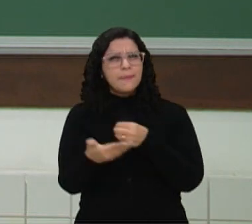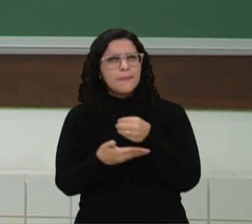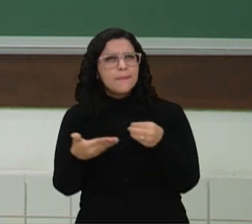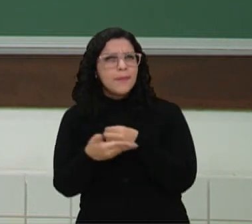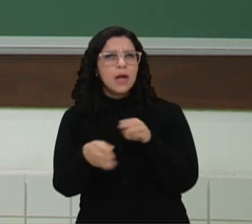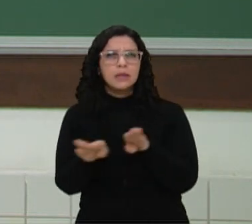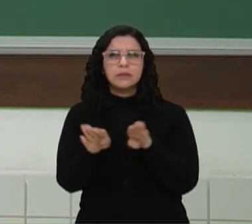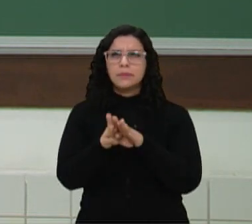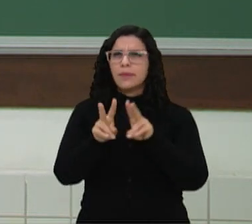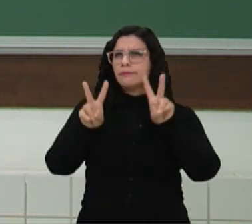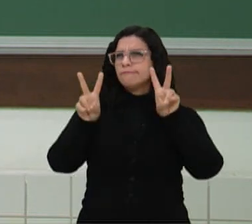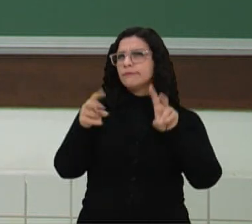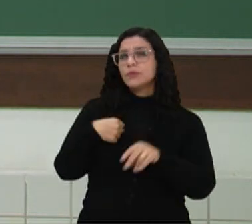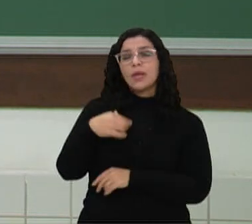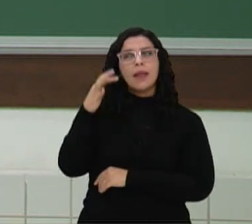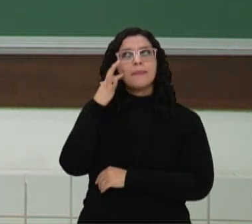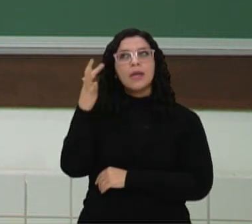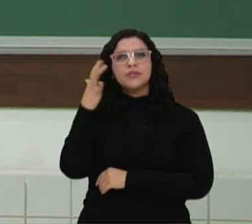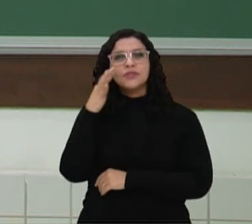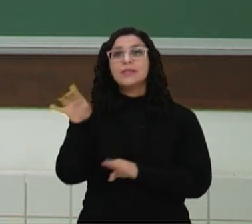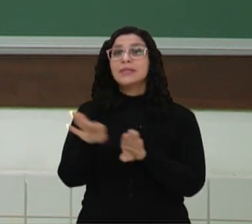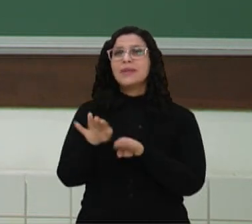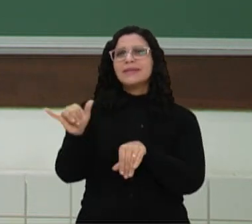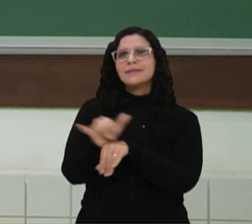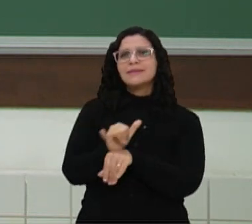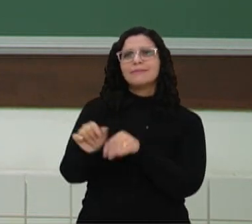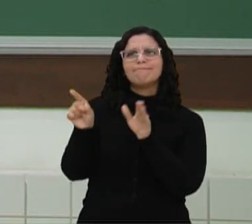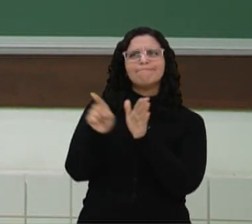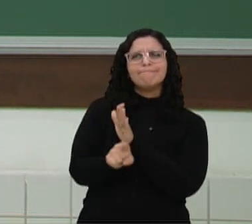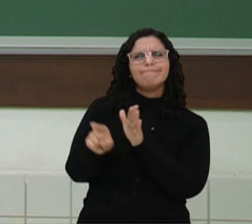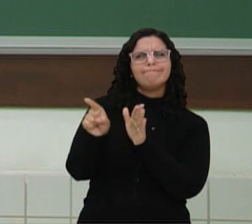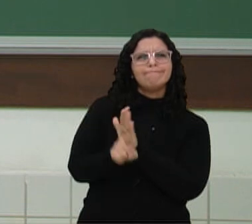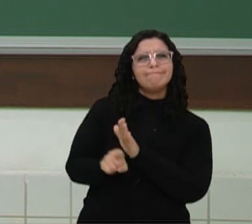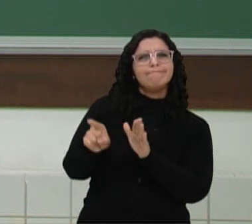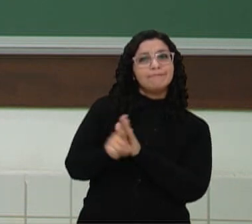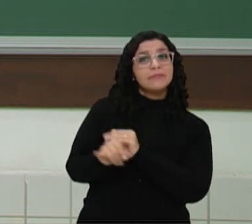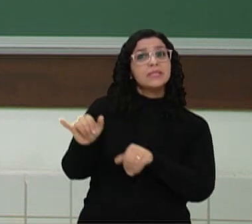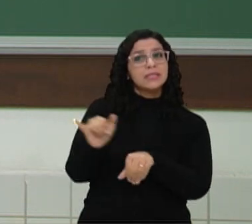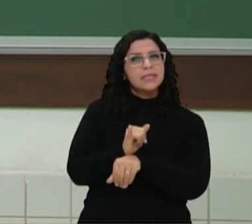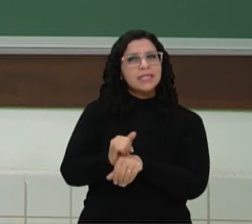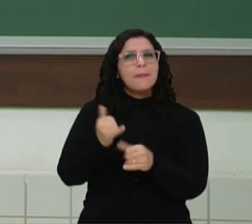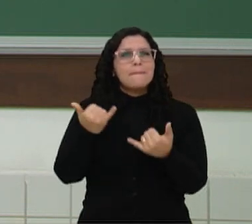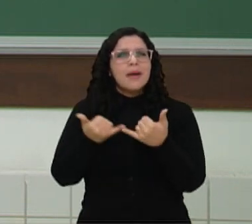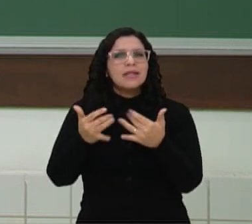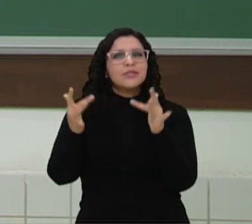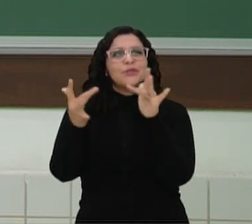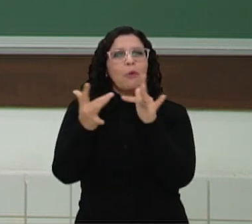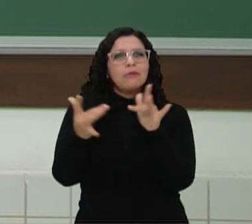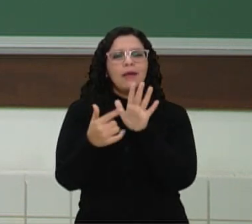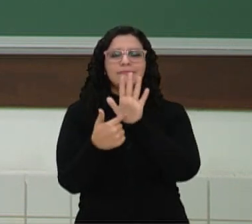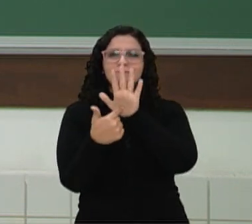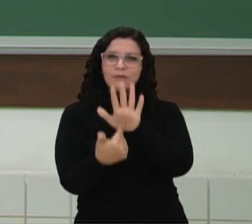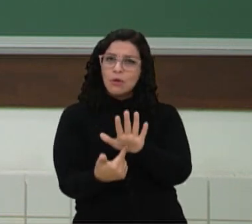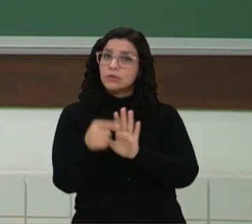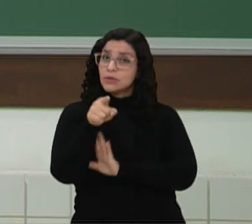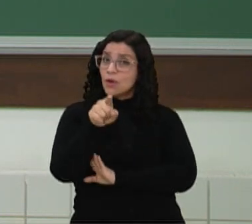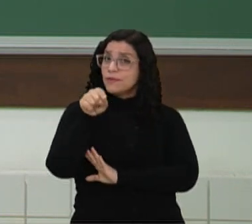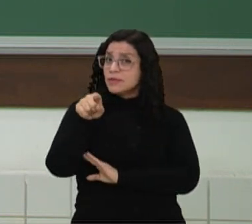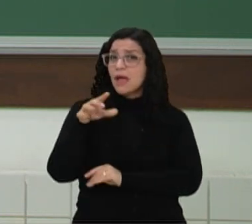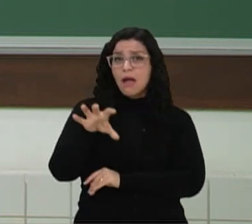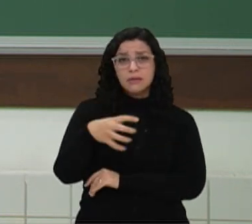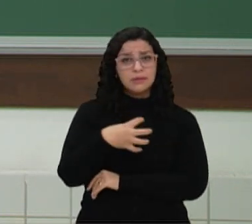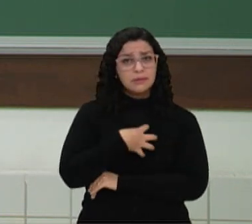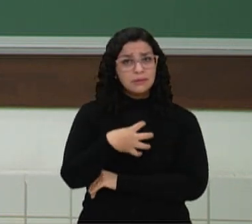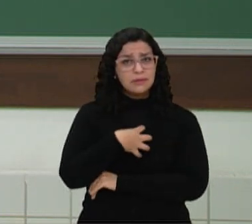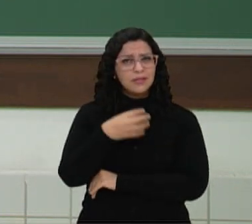embasar esses argumentos, ela utiliza também essas perguntas como recurso para se aproximar, para mostrar que a forma